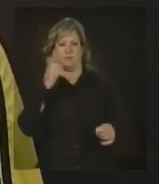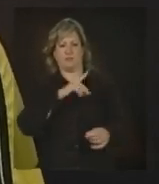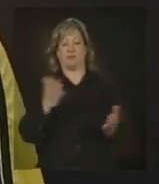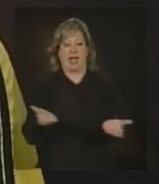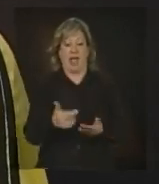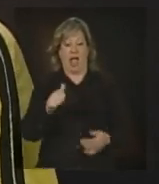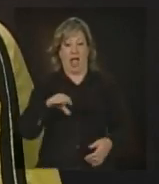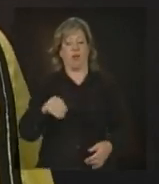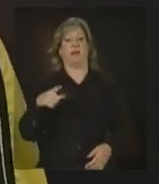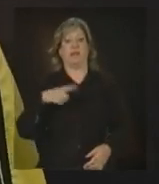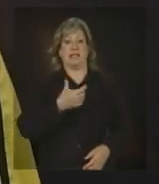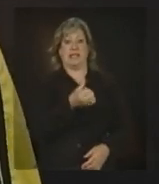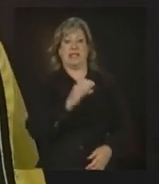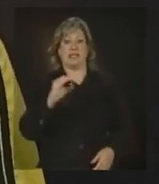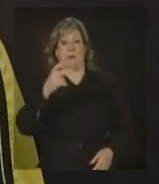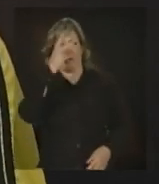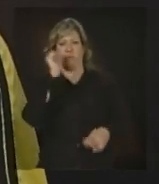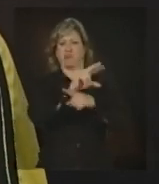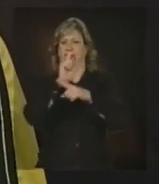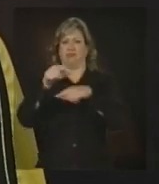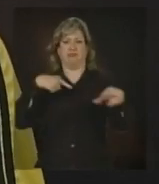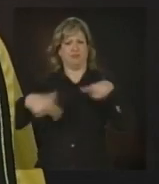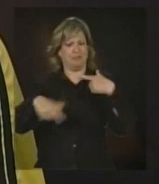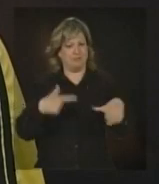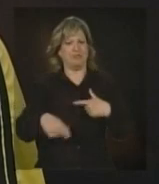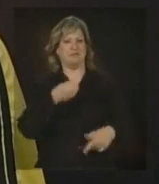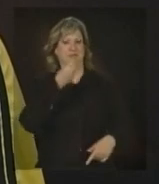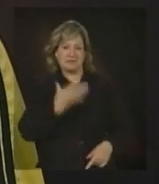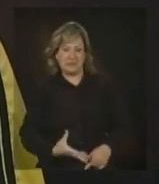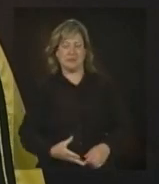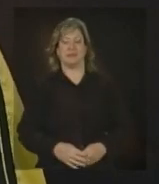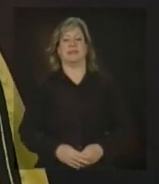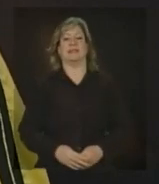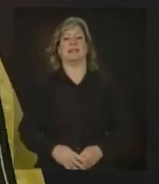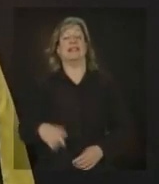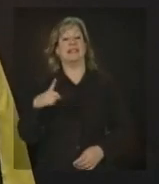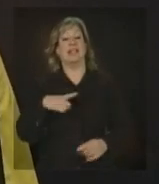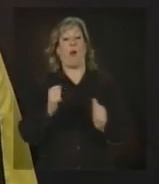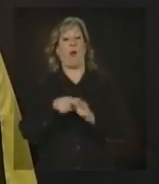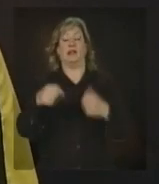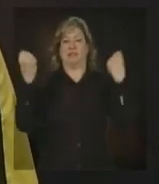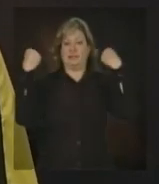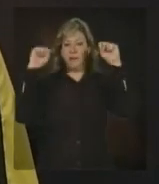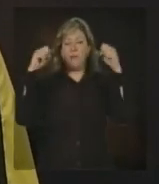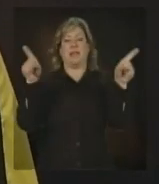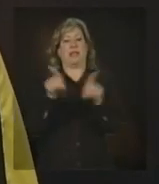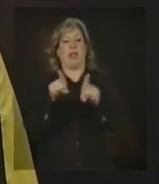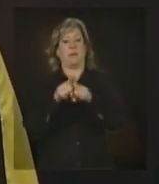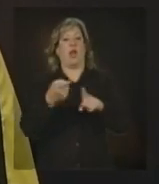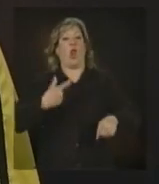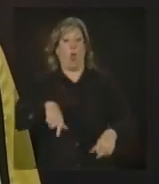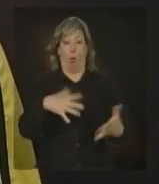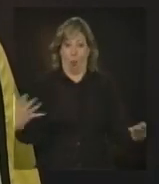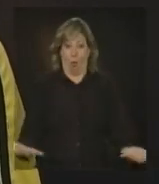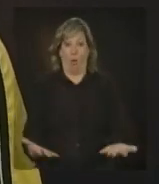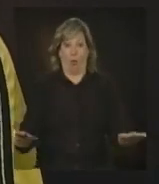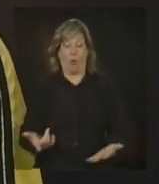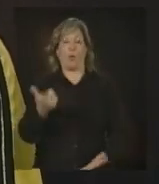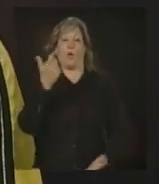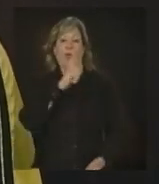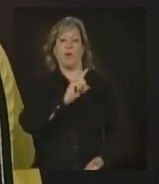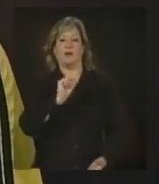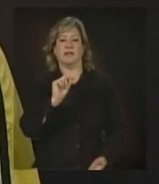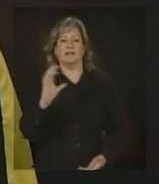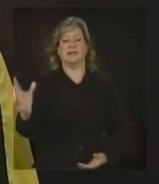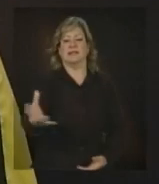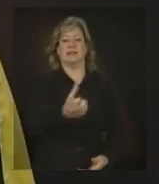600 pessoas no mercado de trabalho, né? E através do esporte também, onde a gente hoje consegue